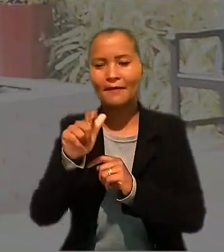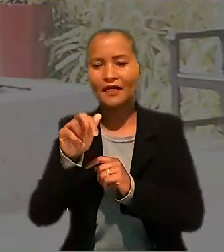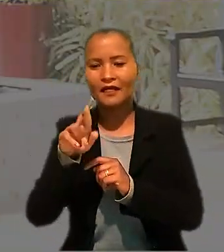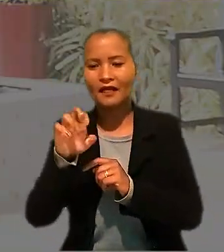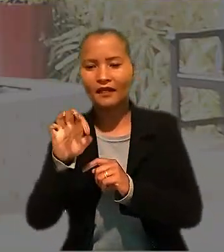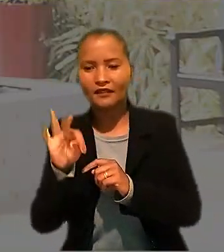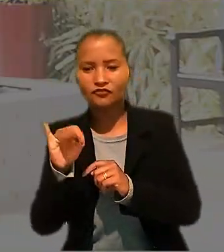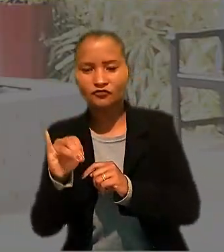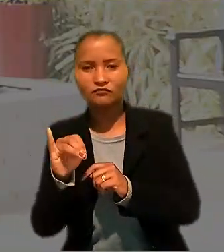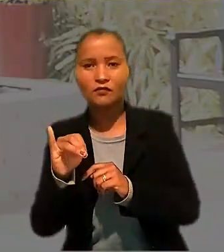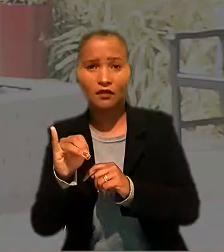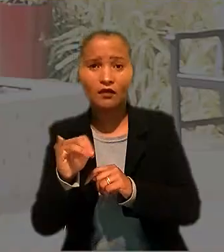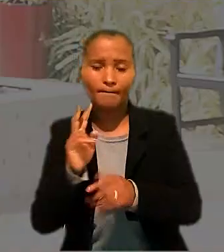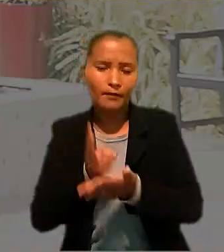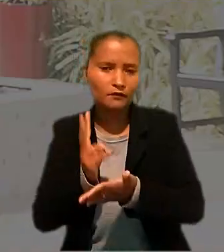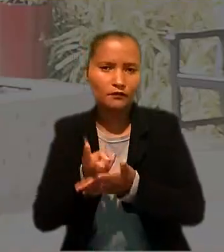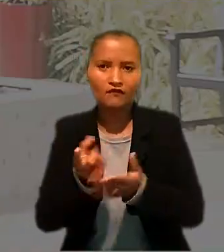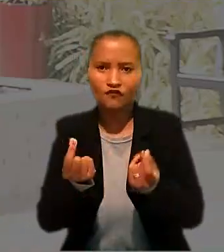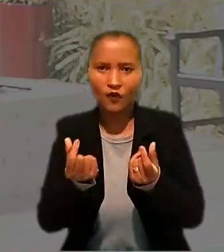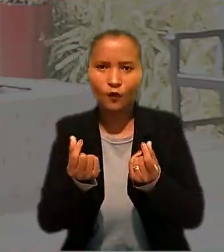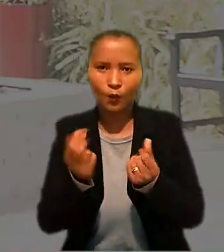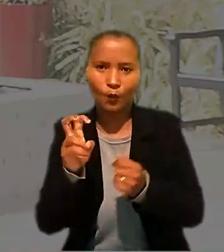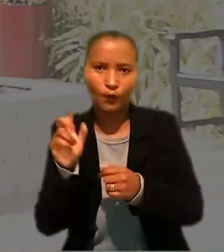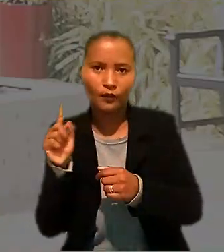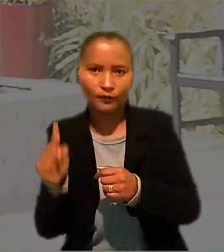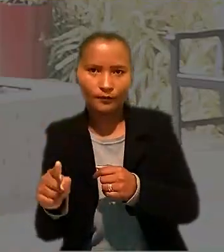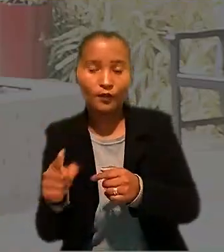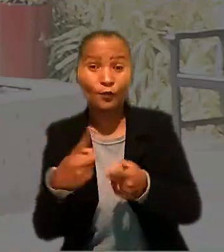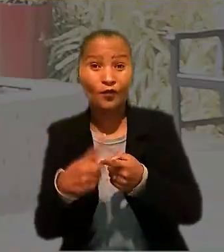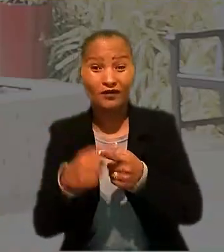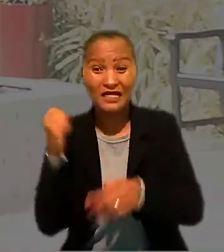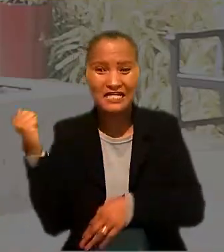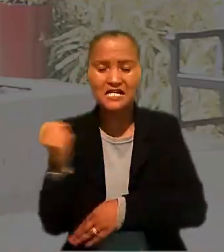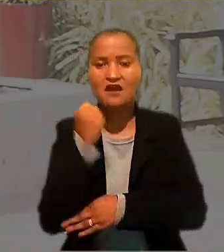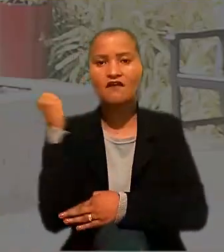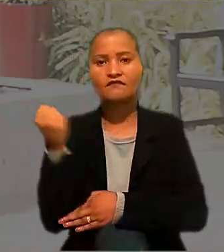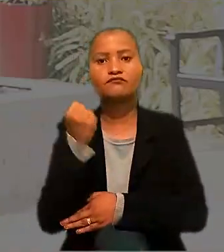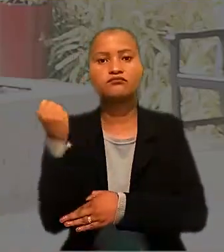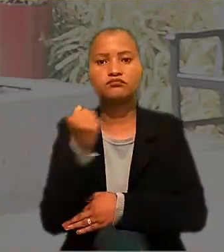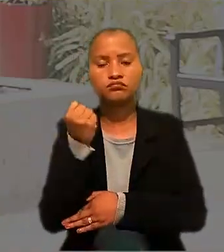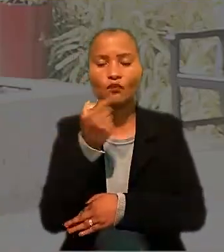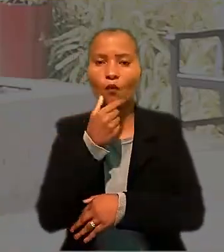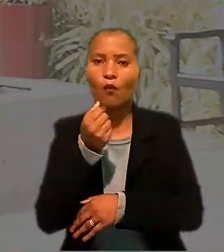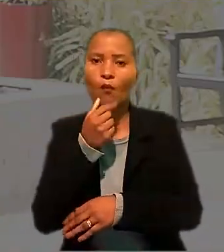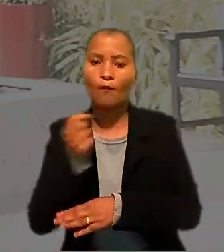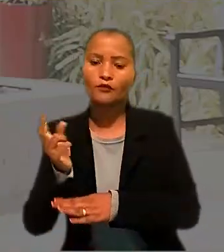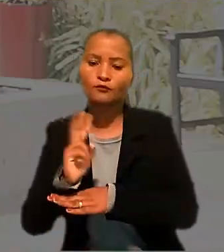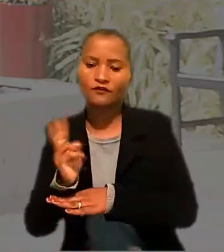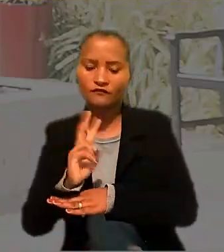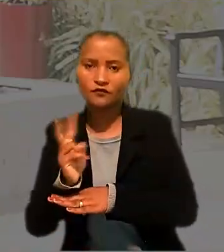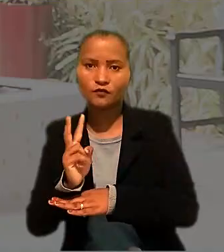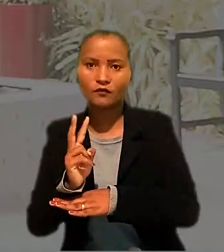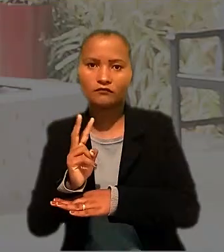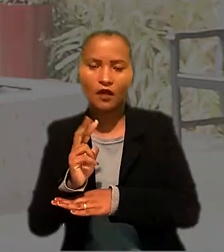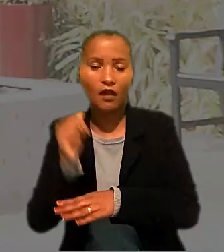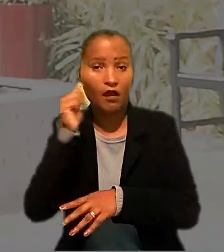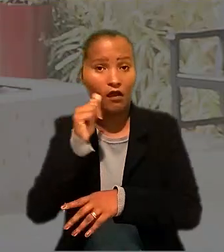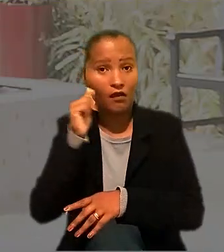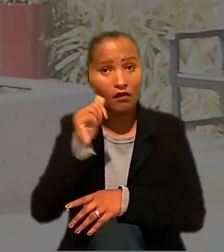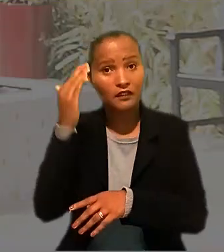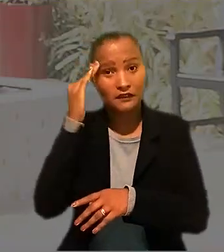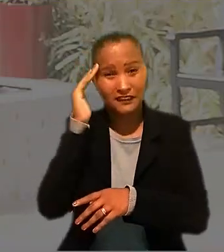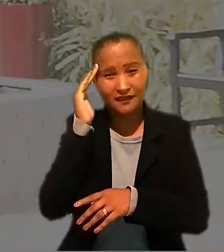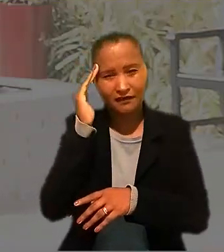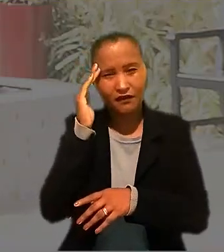Margarete Rodrigues Costa, manteve o valor da reparação. Ao considerar a gravidade da conduta praticada pelo supervisor, a